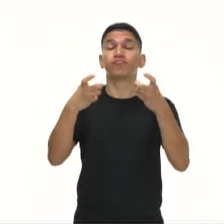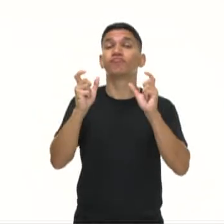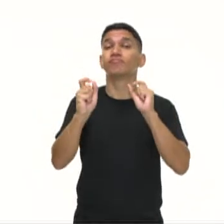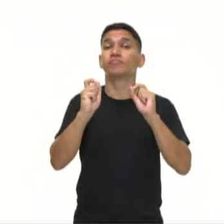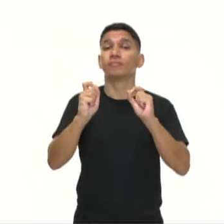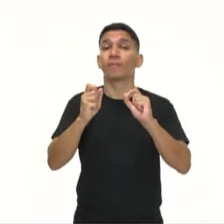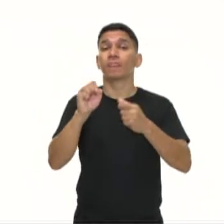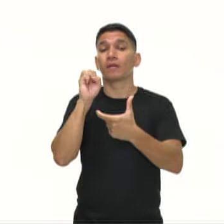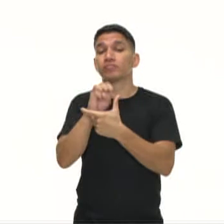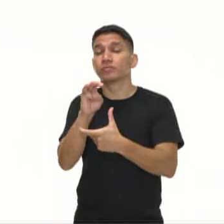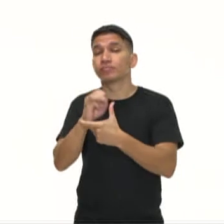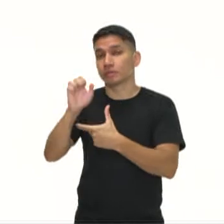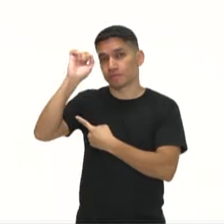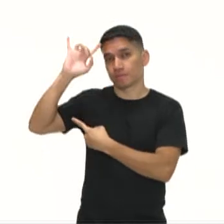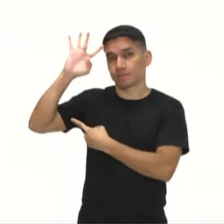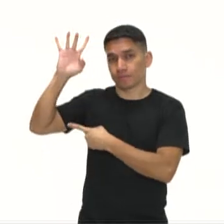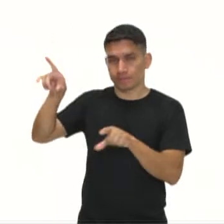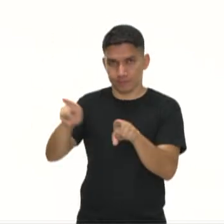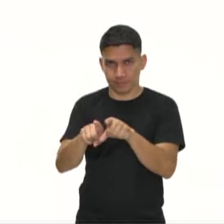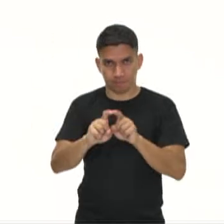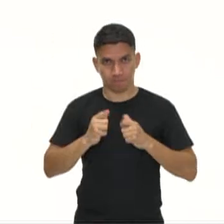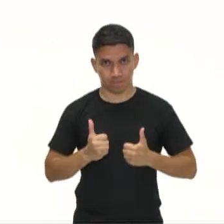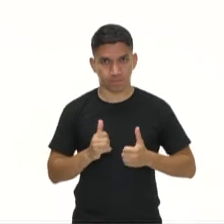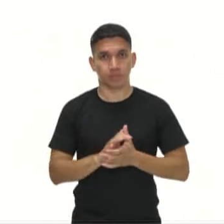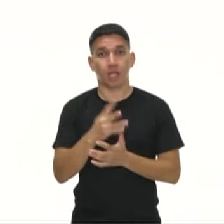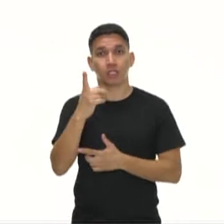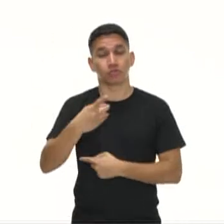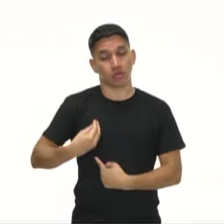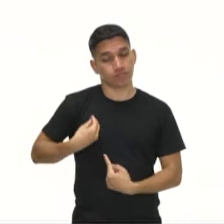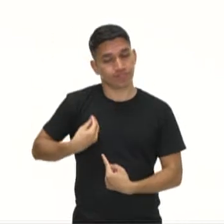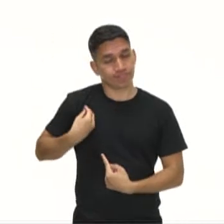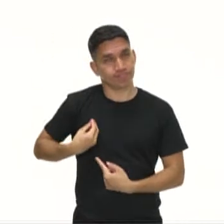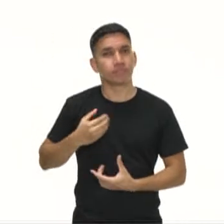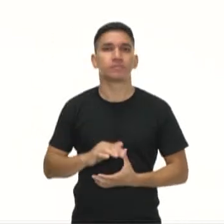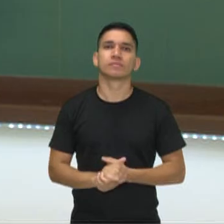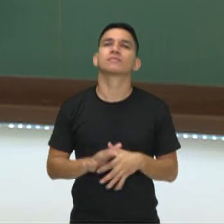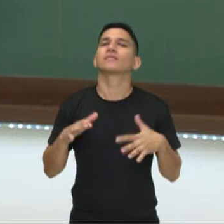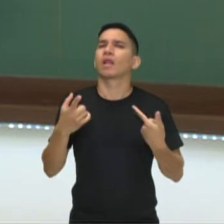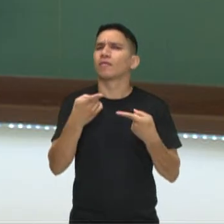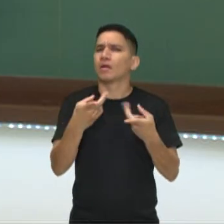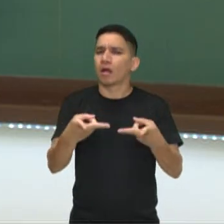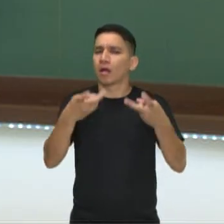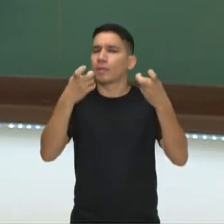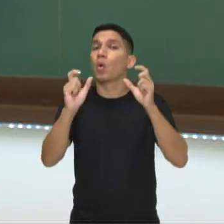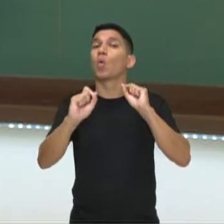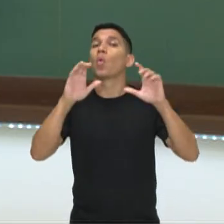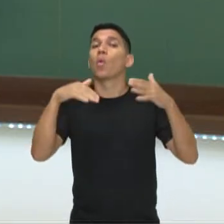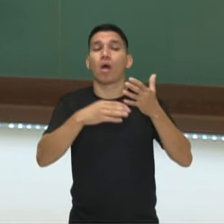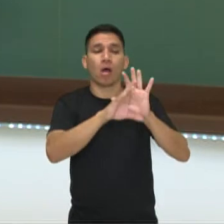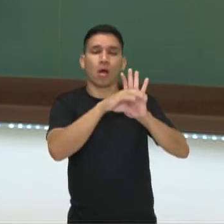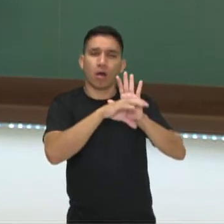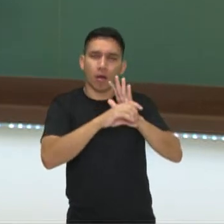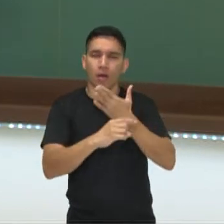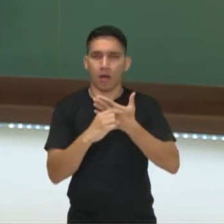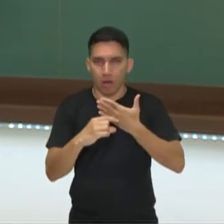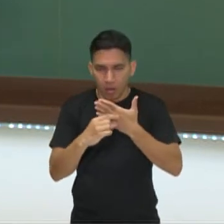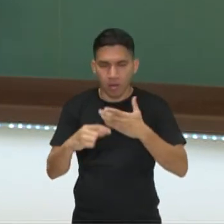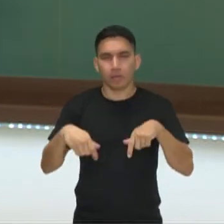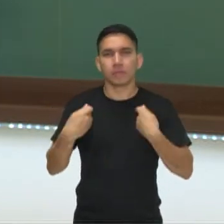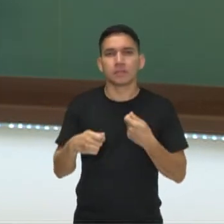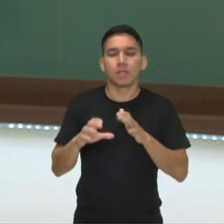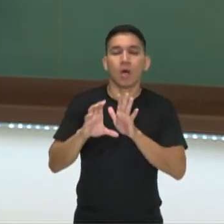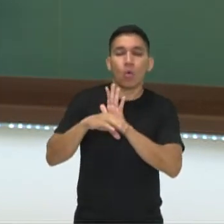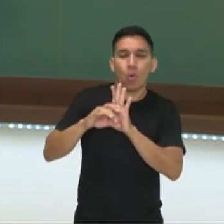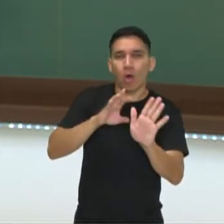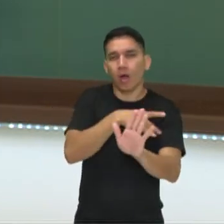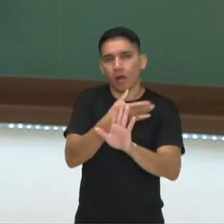os aspectos teóricos também, né? Da sua realidade, né? Então você tem que pegar aquele conceito de Hannah Arendt, né? Pegar o conceito que a gente viu